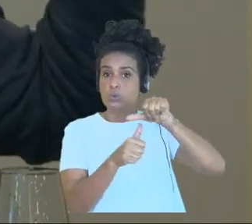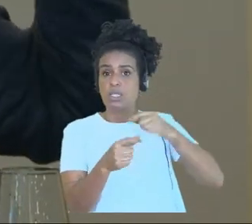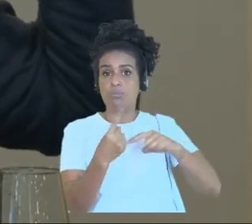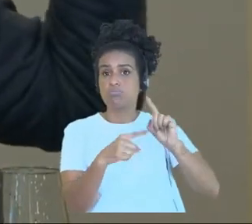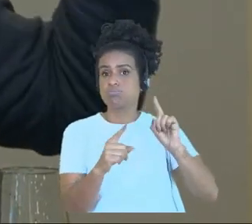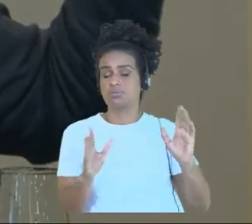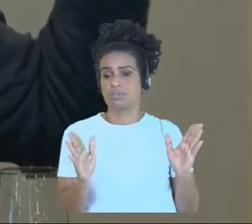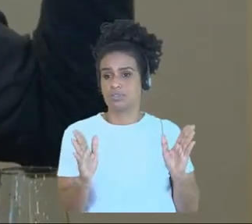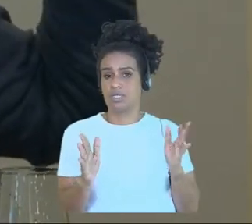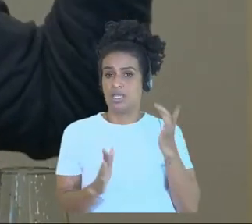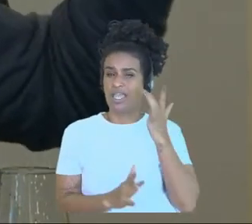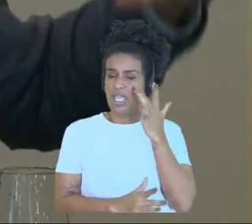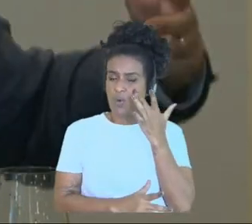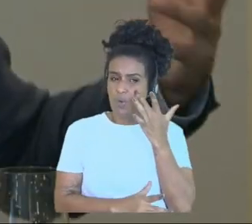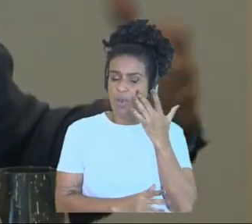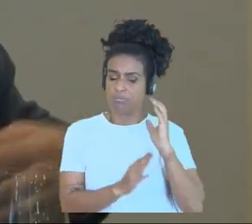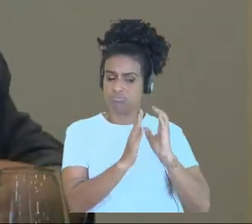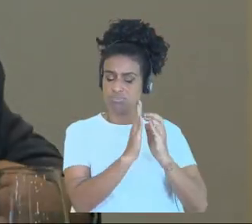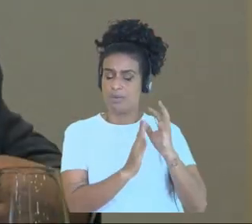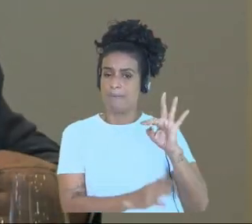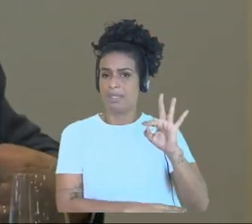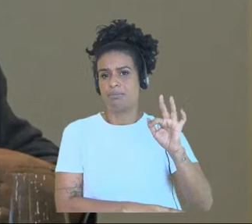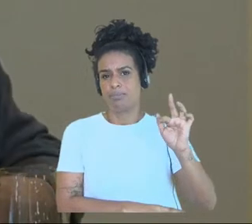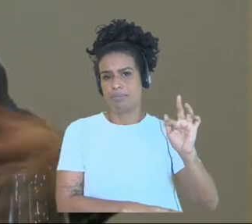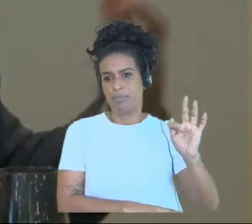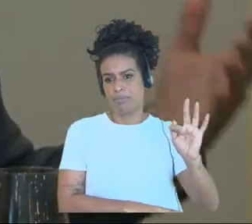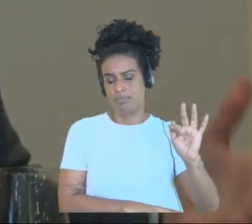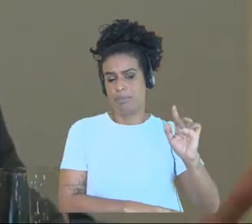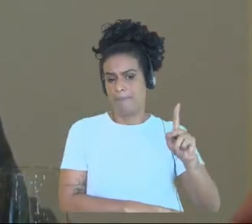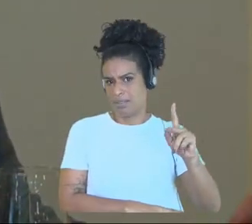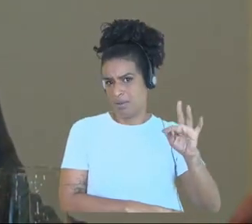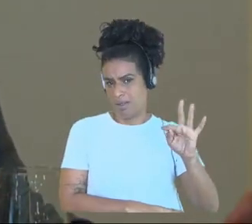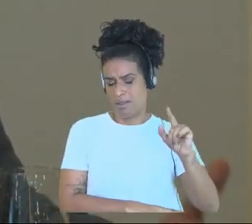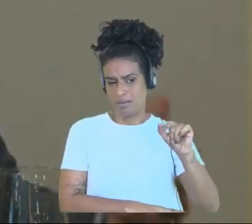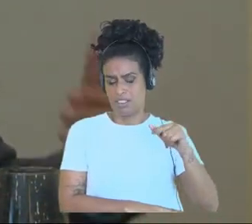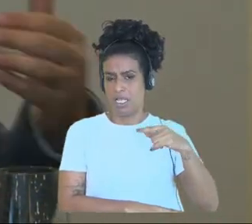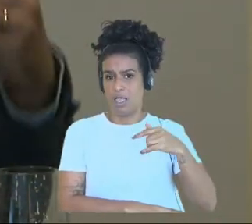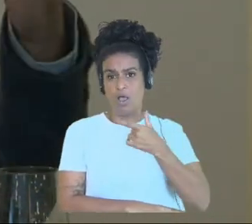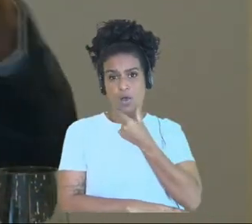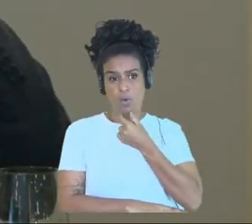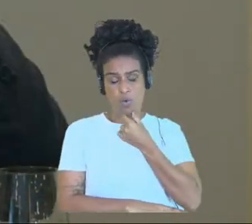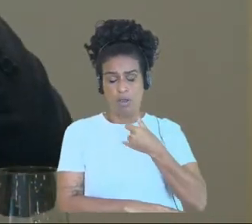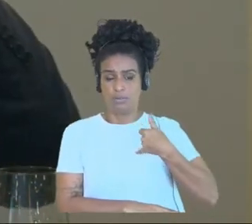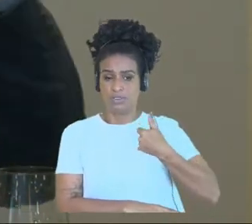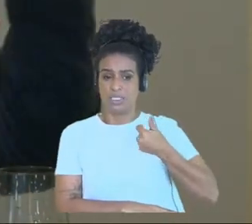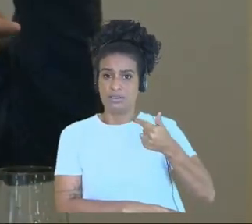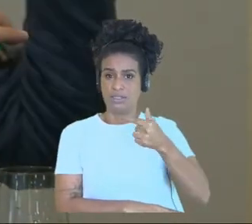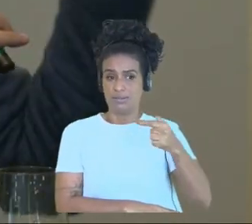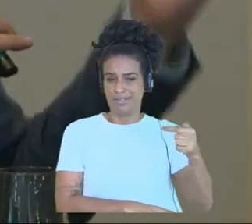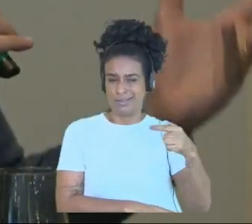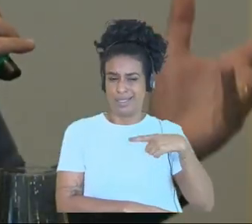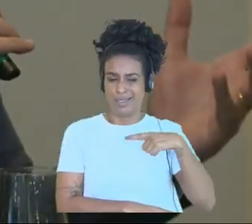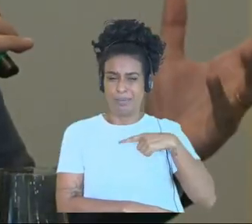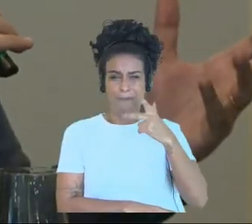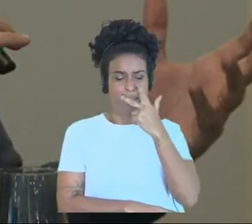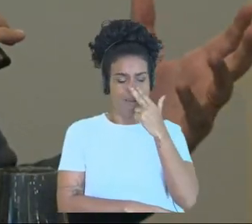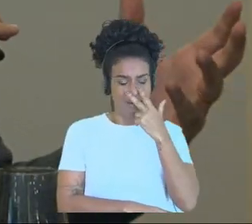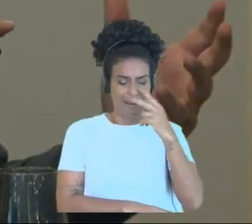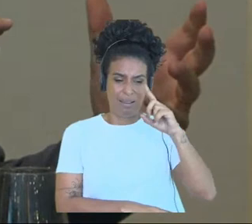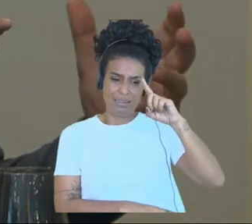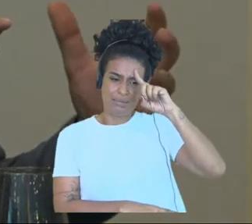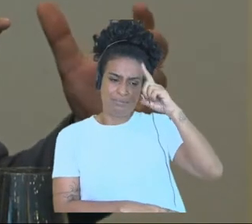eu acho que o PT e o Lula, claro, que já é um senhor de 77 anos, precisa superar uma visão meio idealizada da